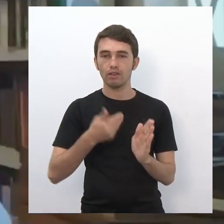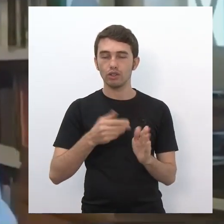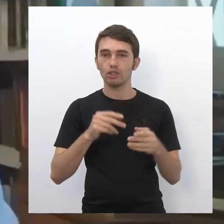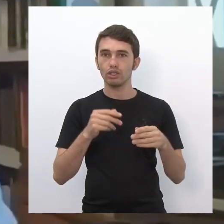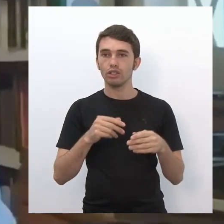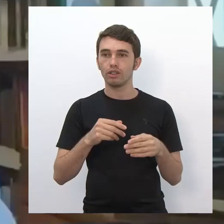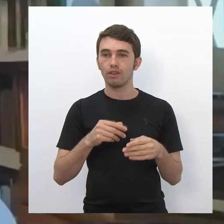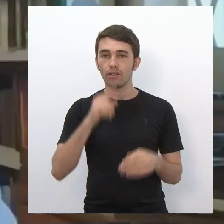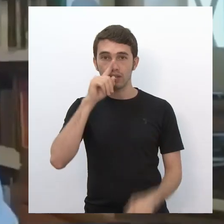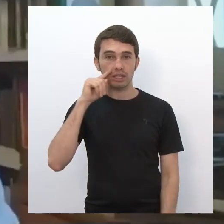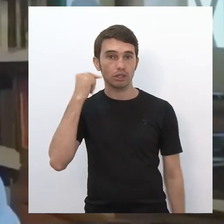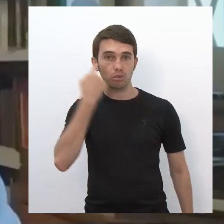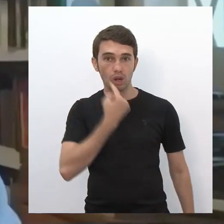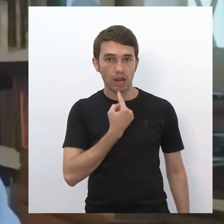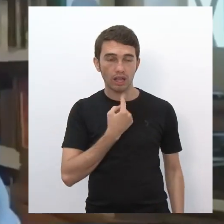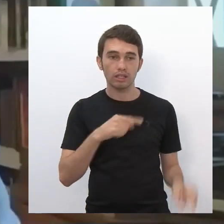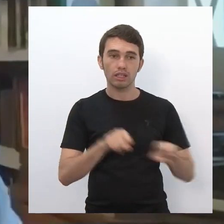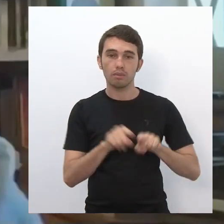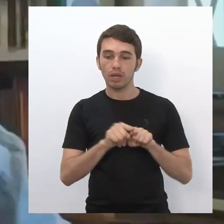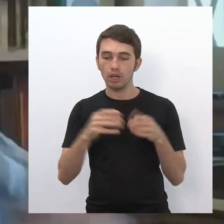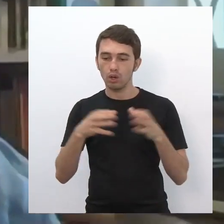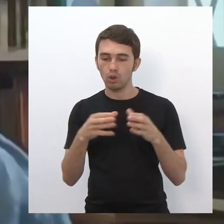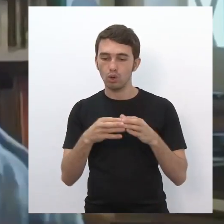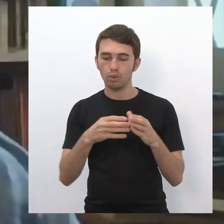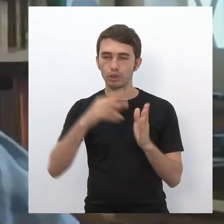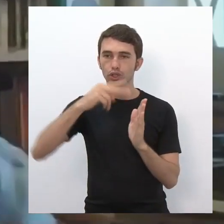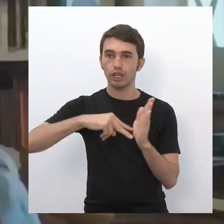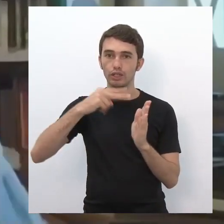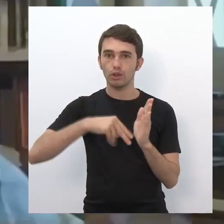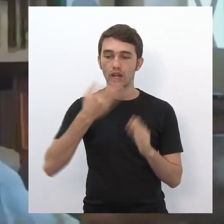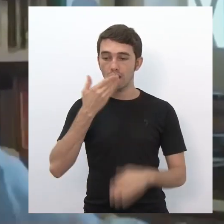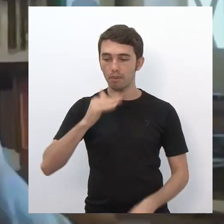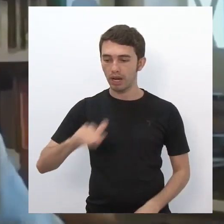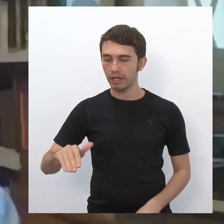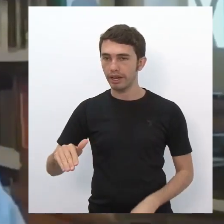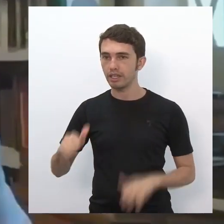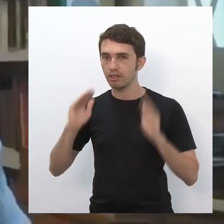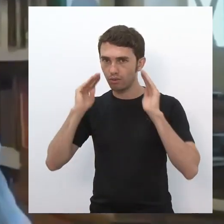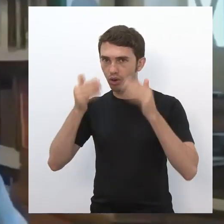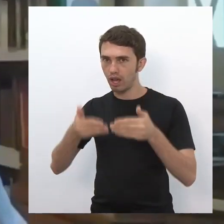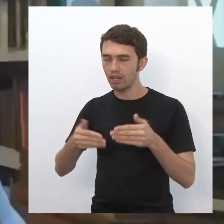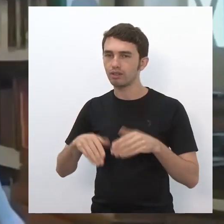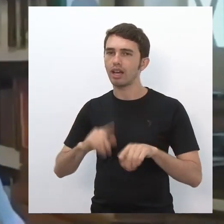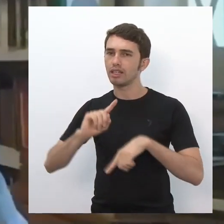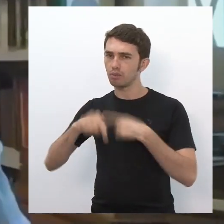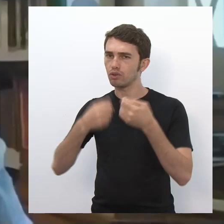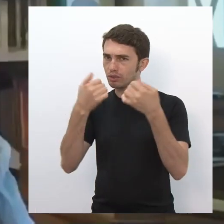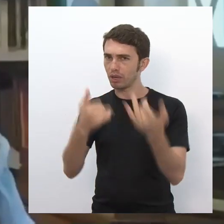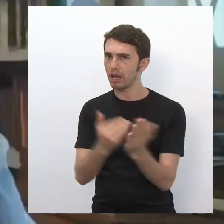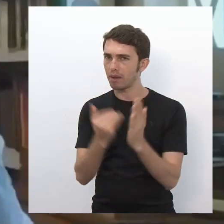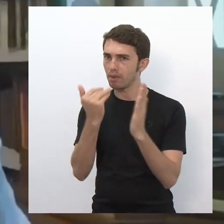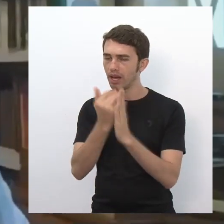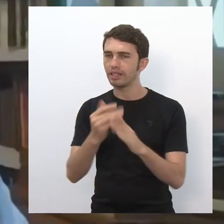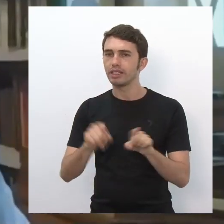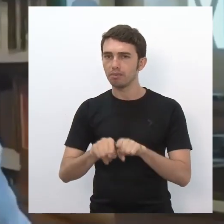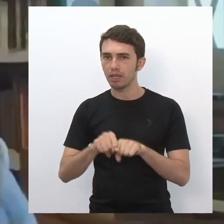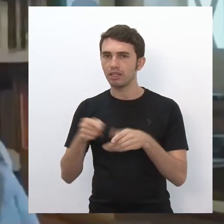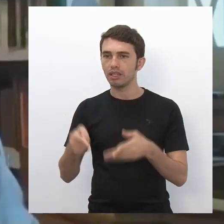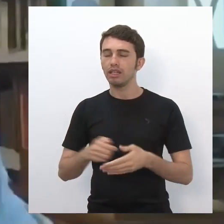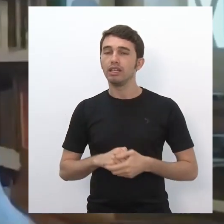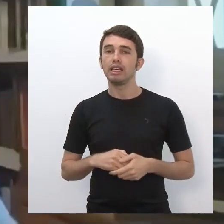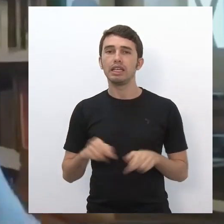vestibular, fizemos clubes de leitura para crianças, depois eu vou falar um pouquinho disso.